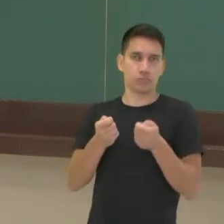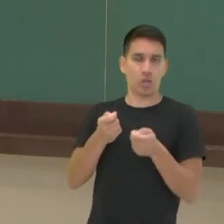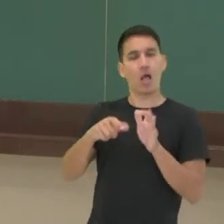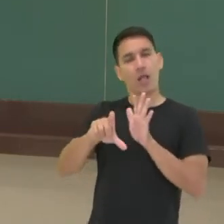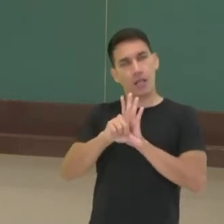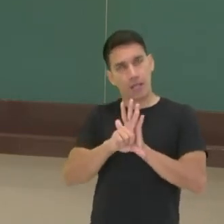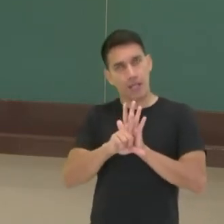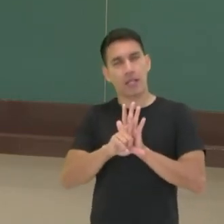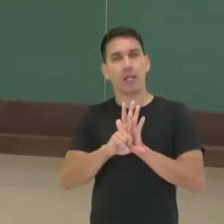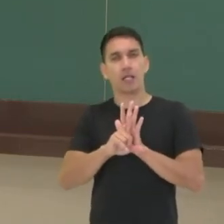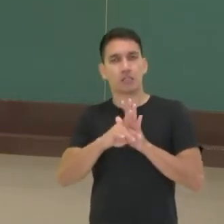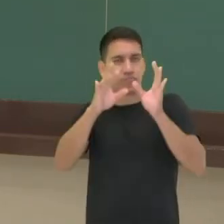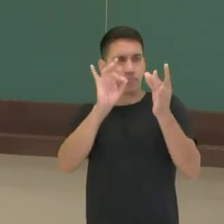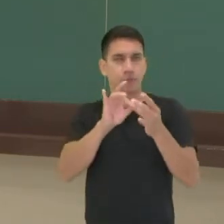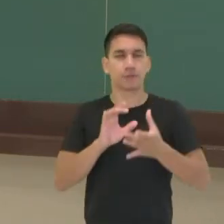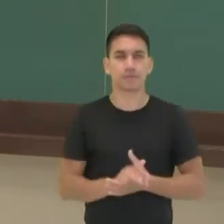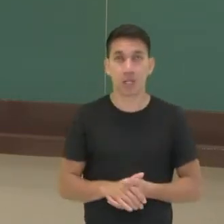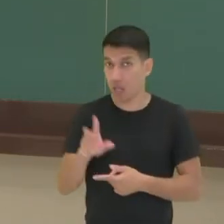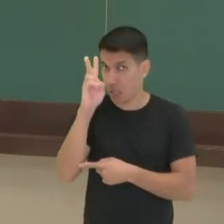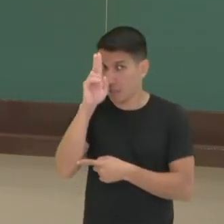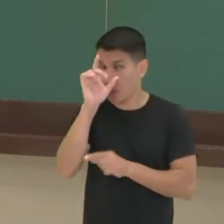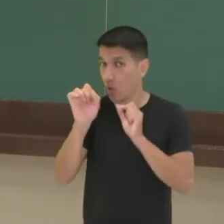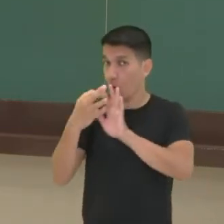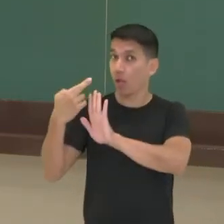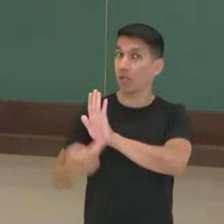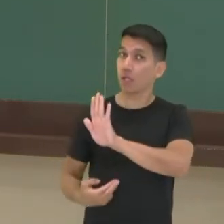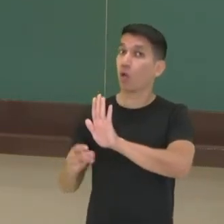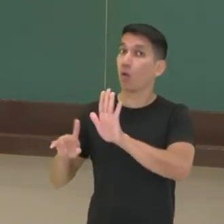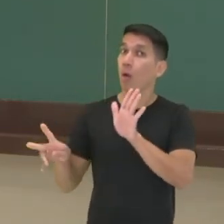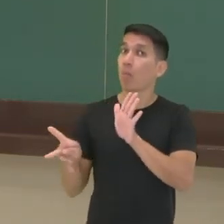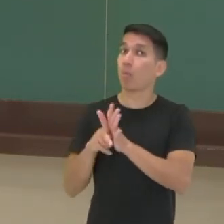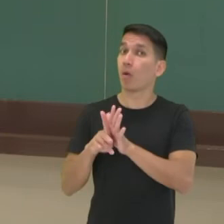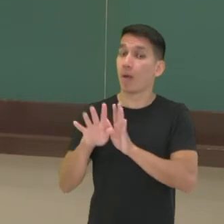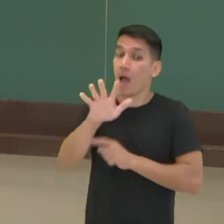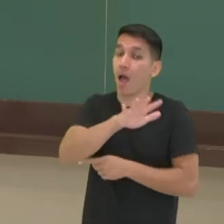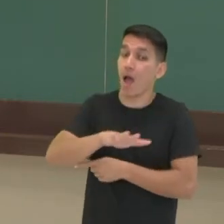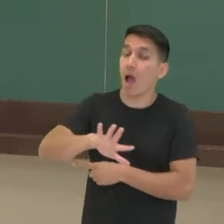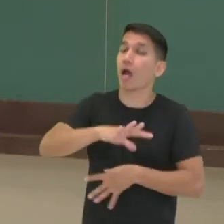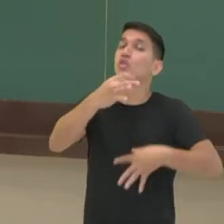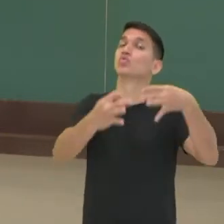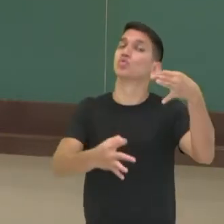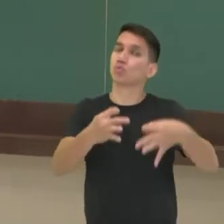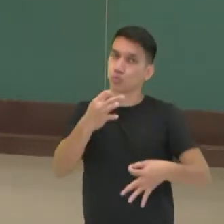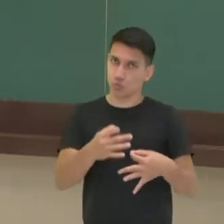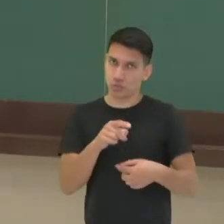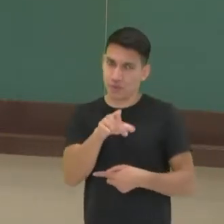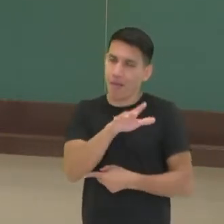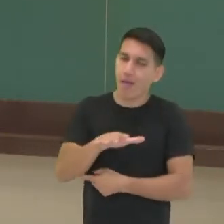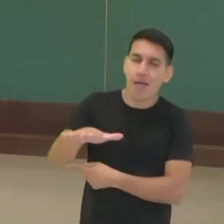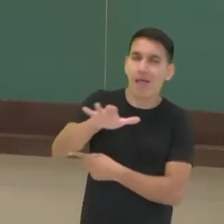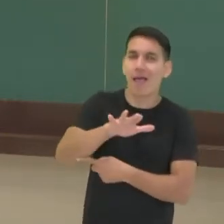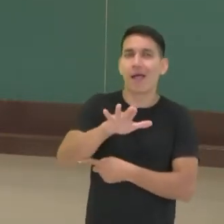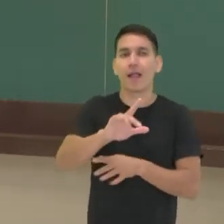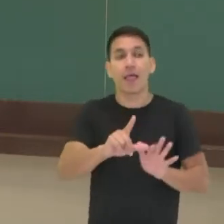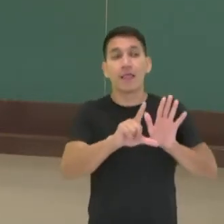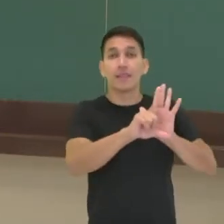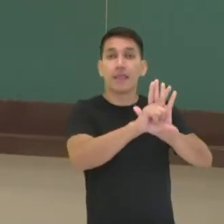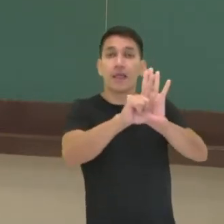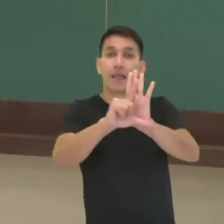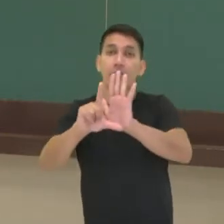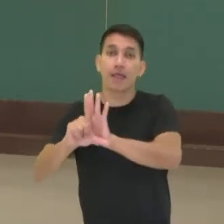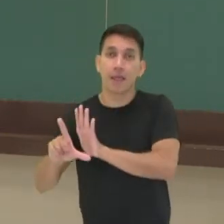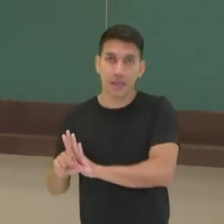legislação específica. Lembrando que resolução, ela faz parte do campo jurídico, faz parte então do campo da